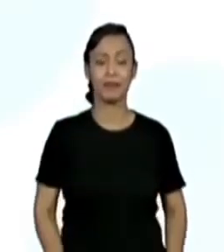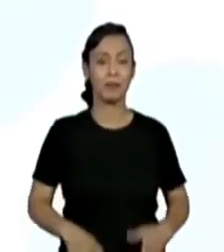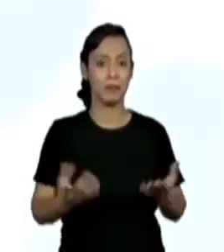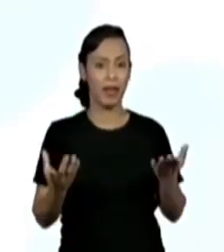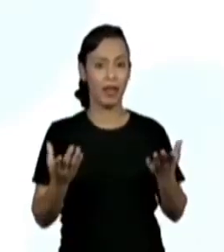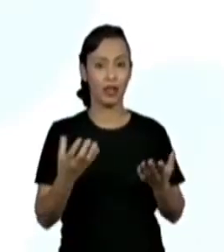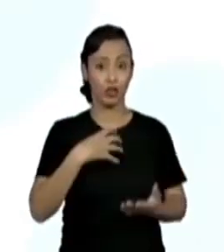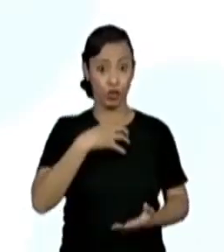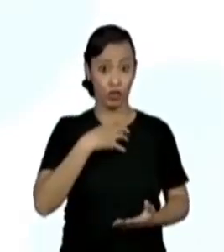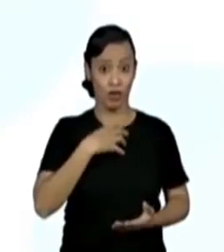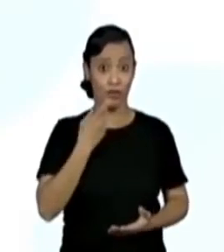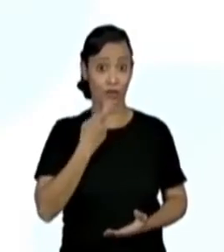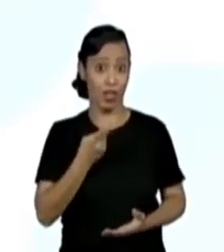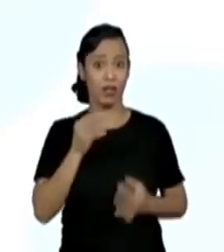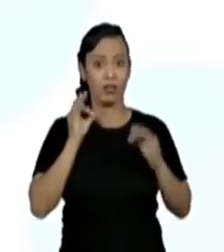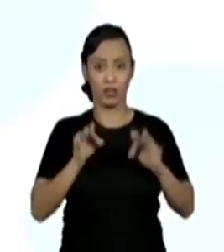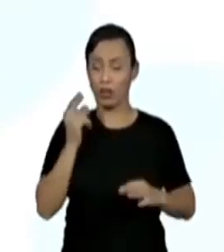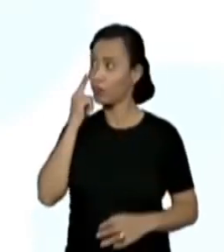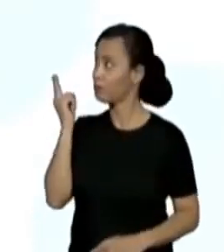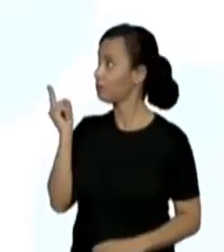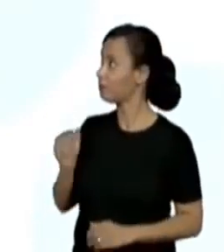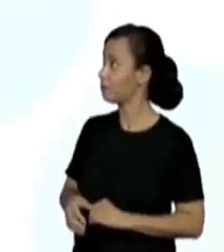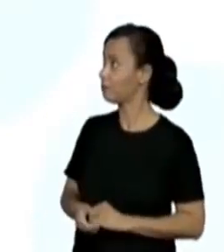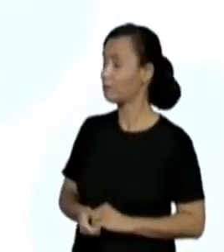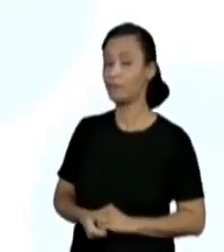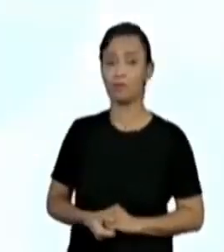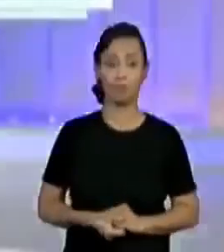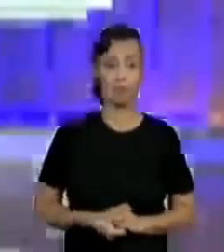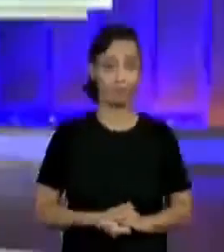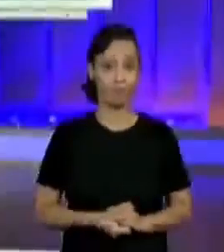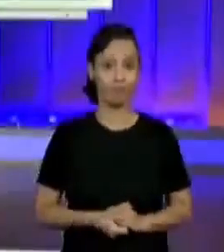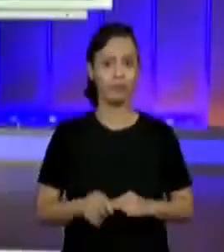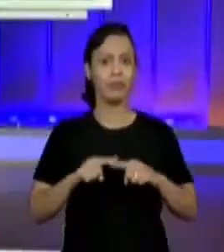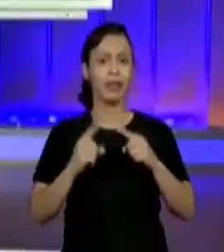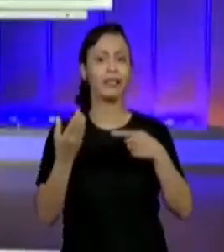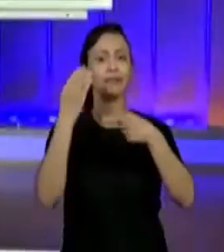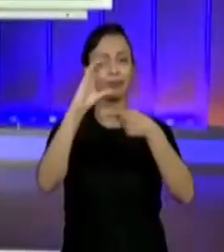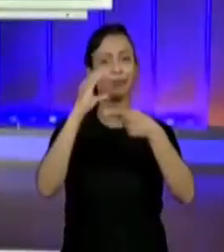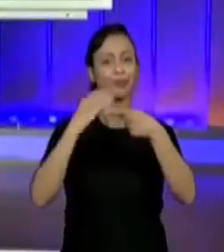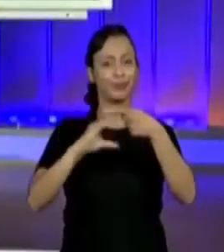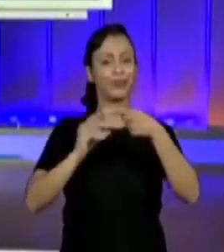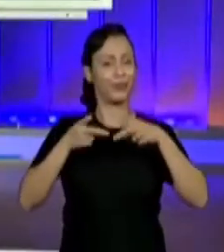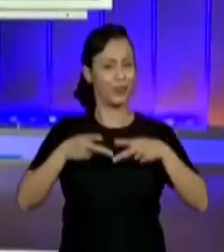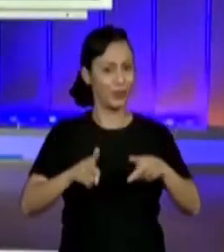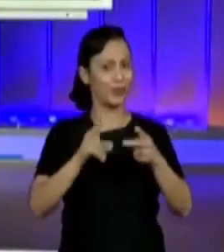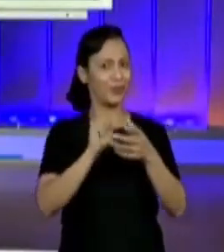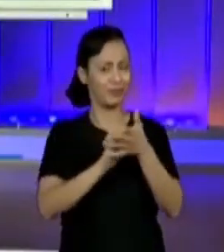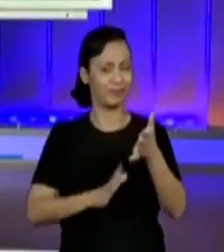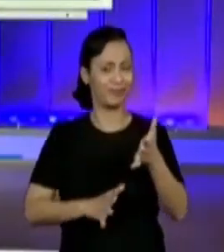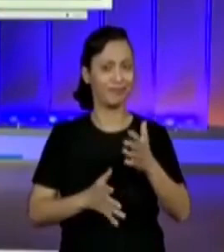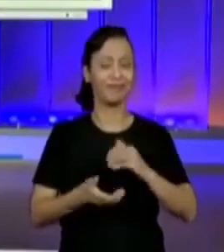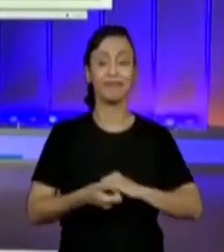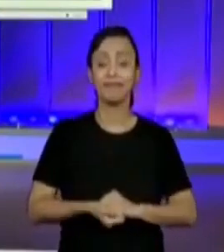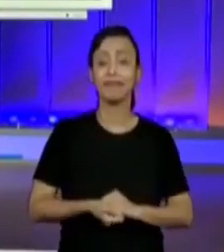pensando ainda em fração temos mais algumas atividades Vamos então conferir comigo e